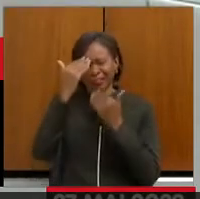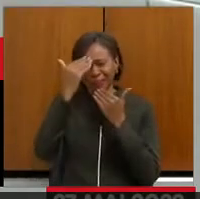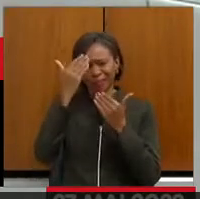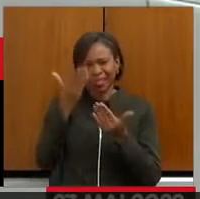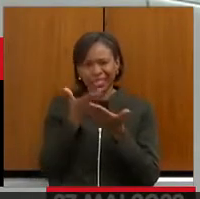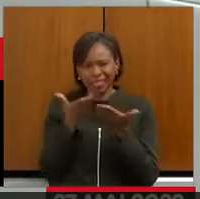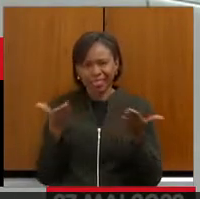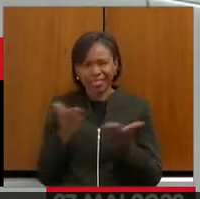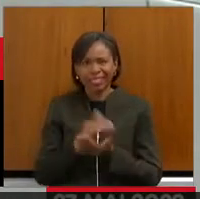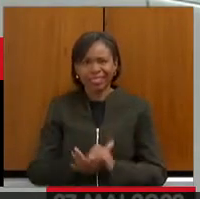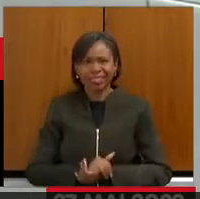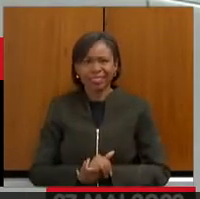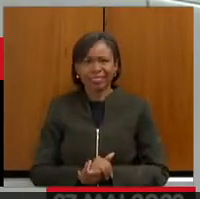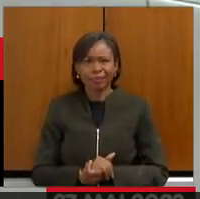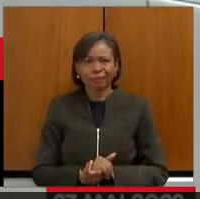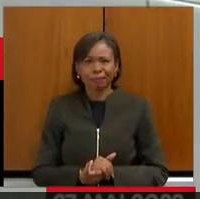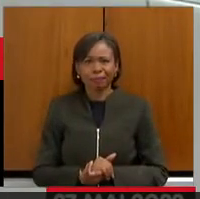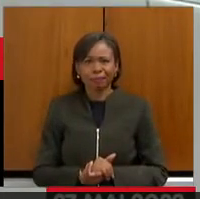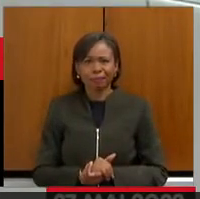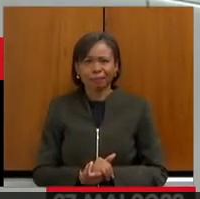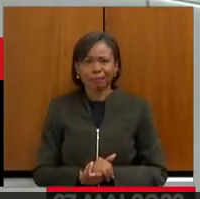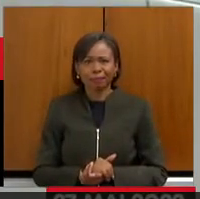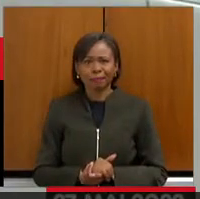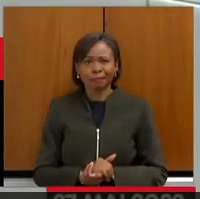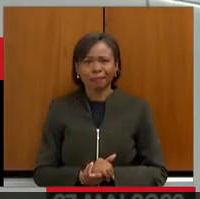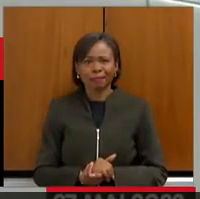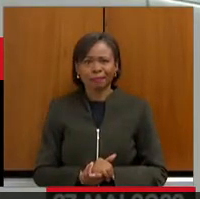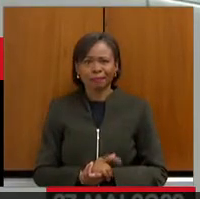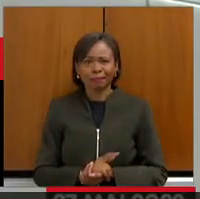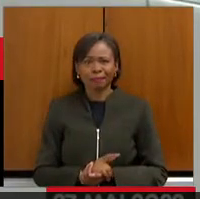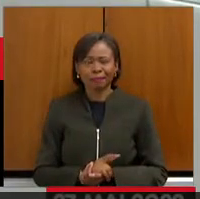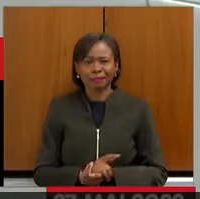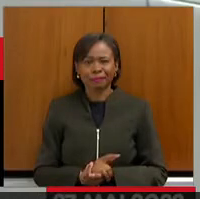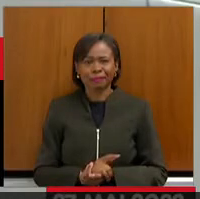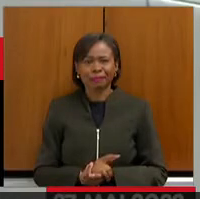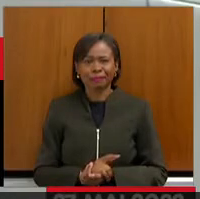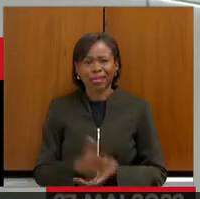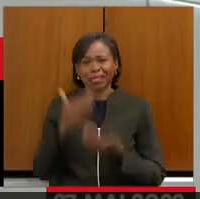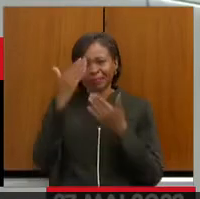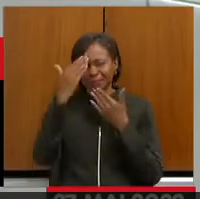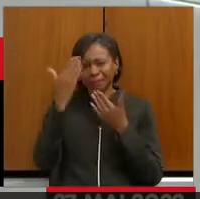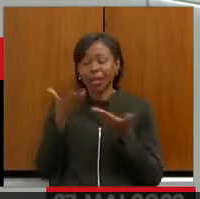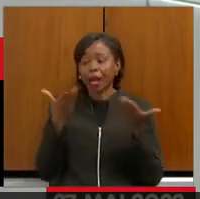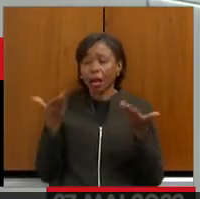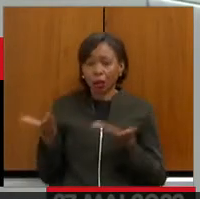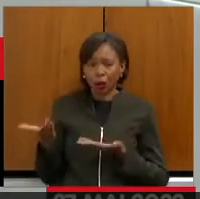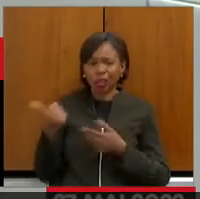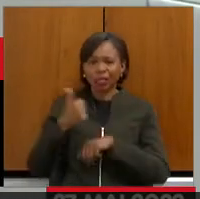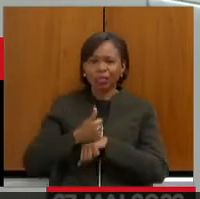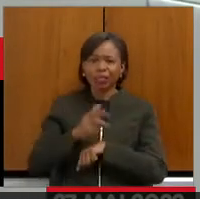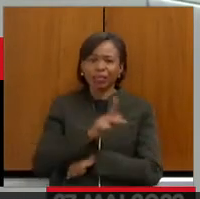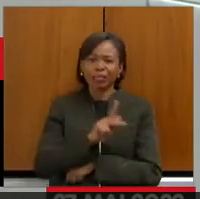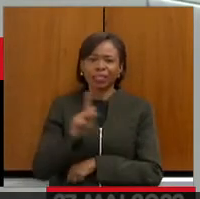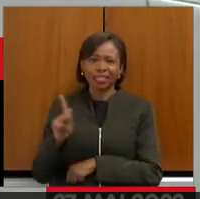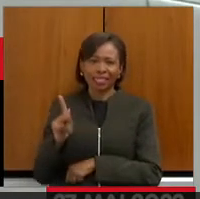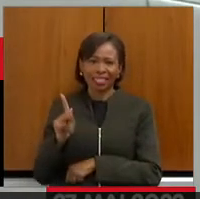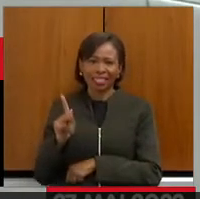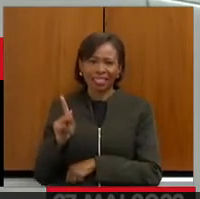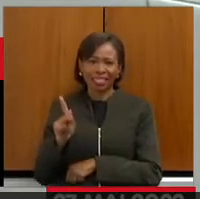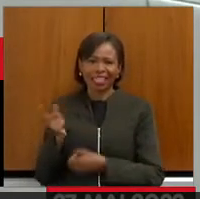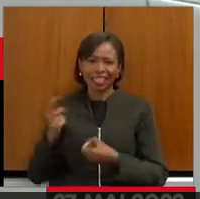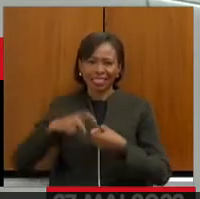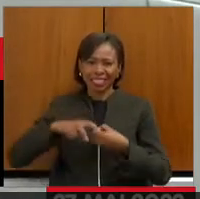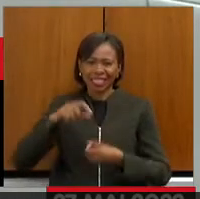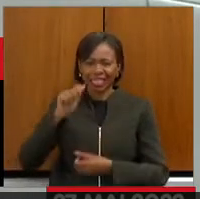E aí é nós que agradecemos e devolvo a presidência dos trabalhos a nossa presidenta